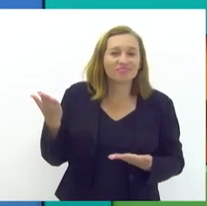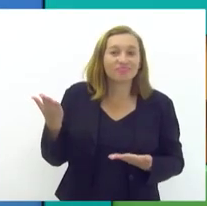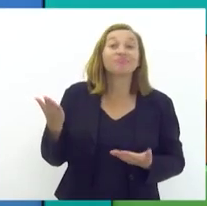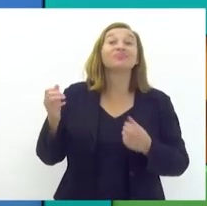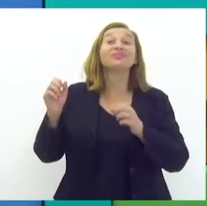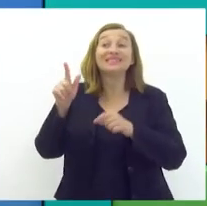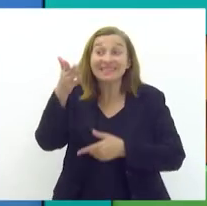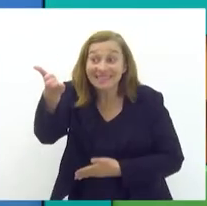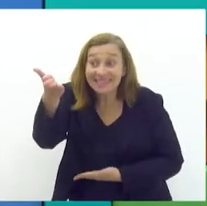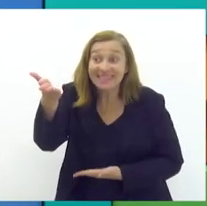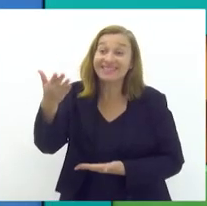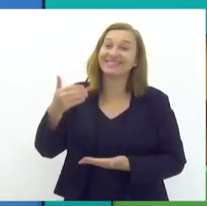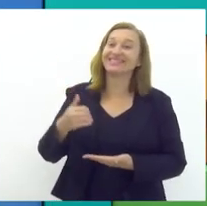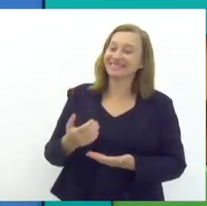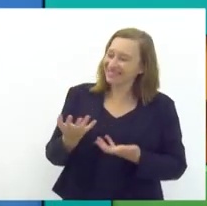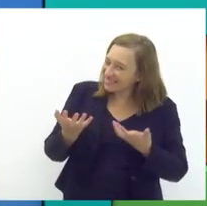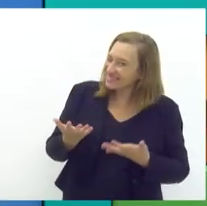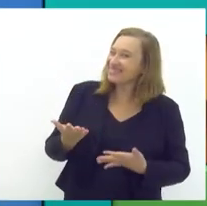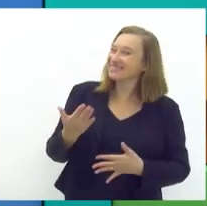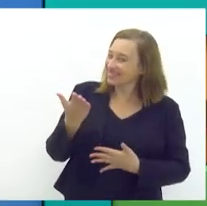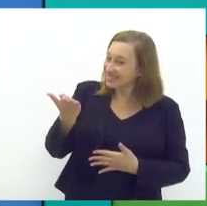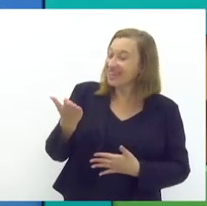isso isso